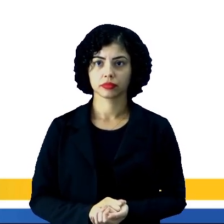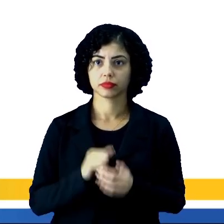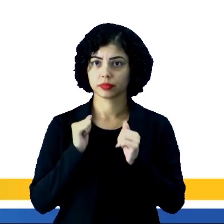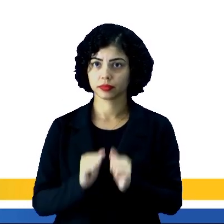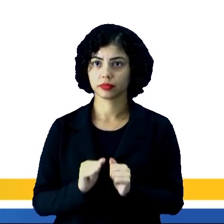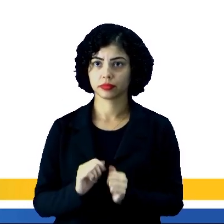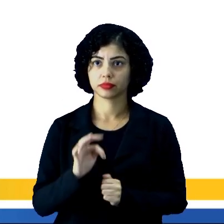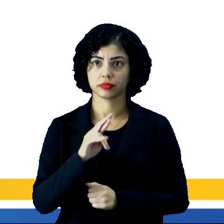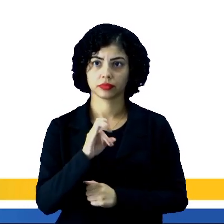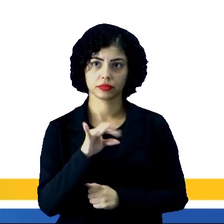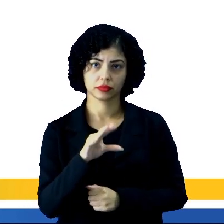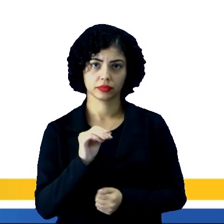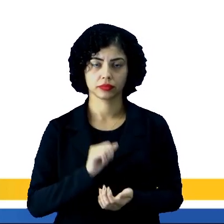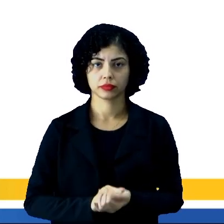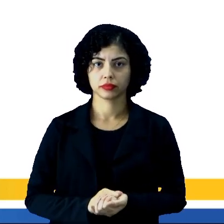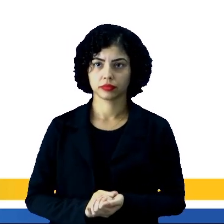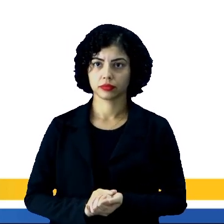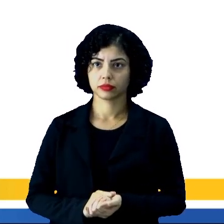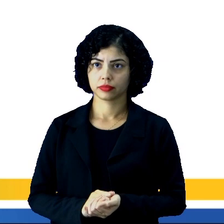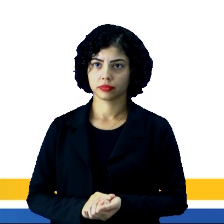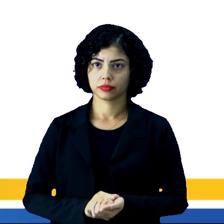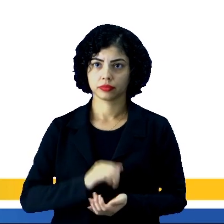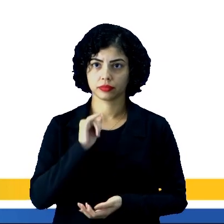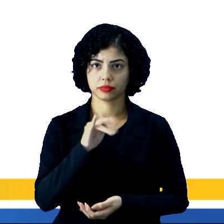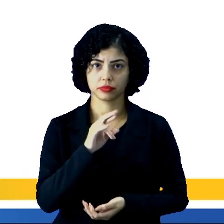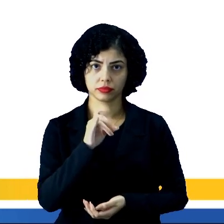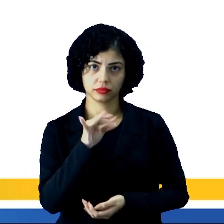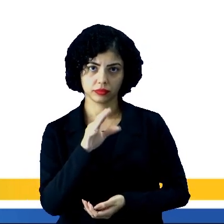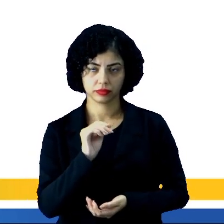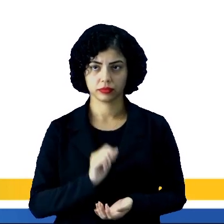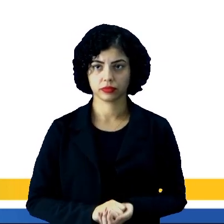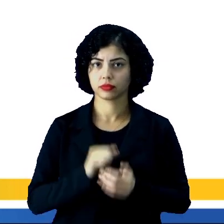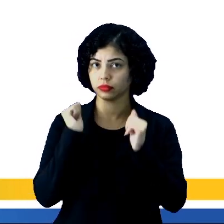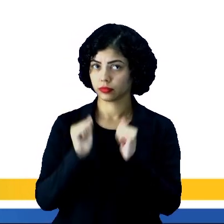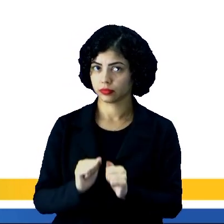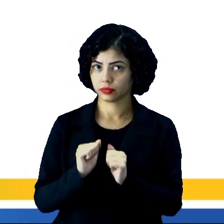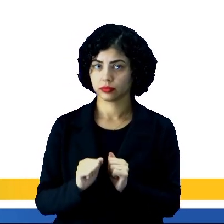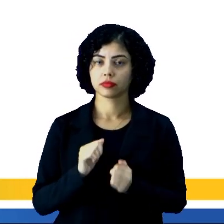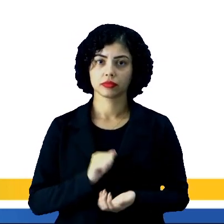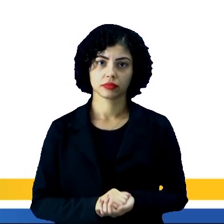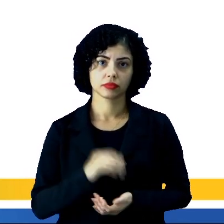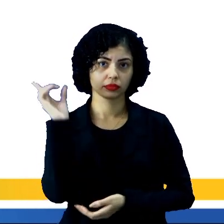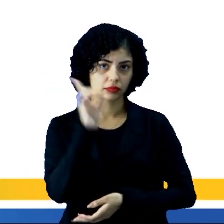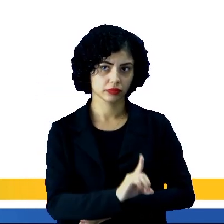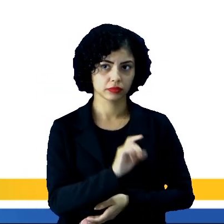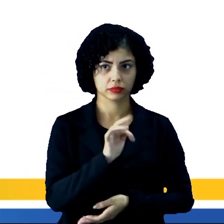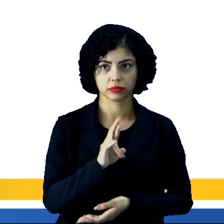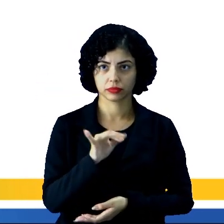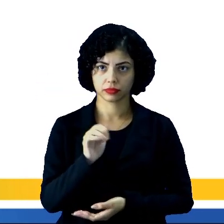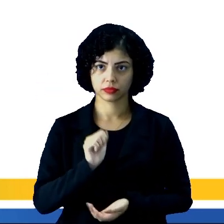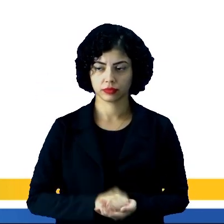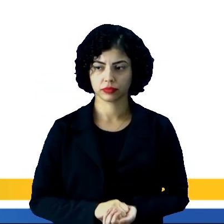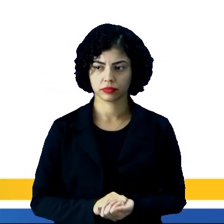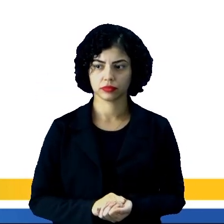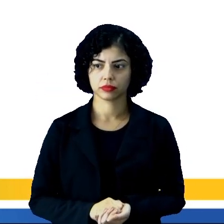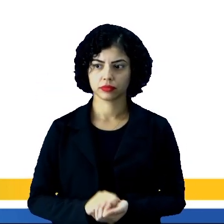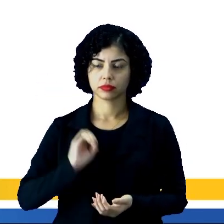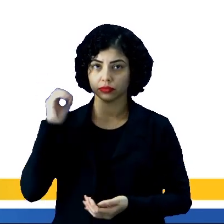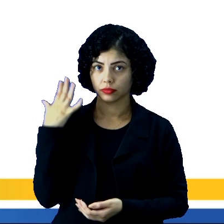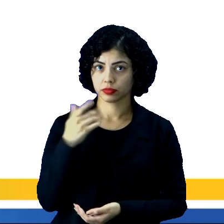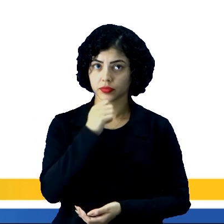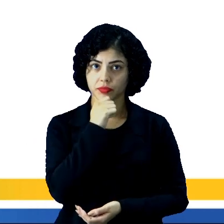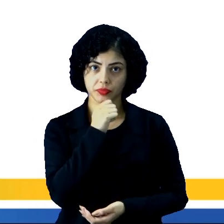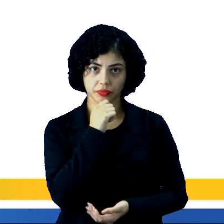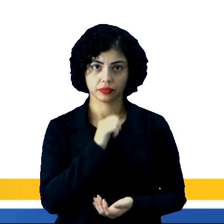transitivos indiretos que pede objeto indireto ou pode ser transitivo direto e indireto ao mesmo tempo né Aí no caso